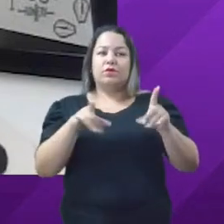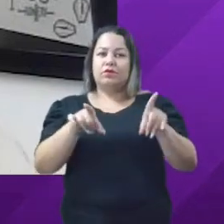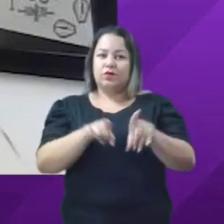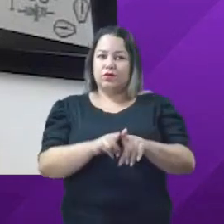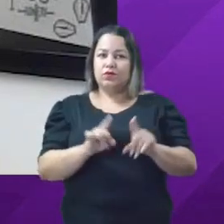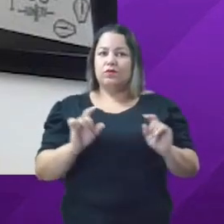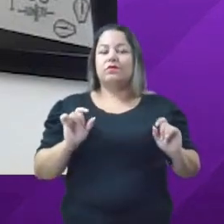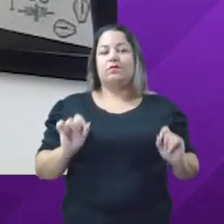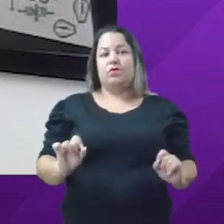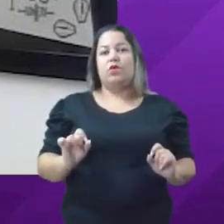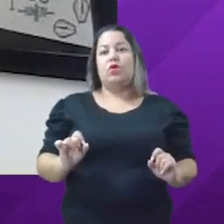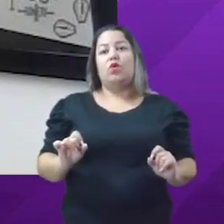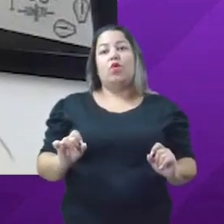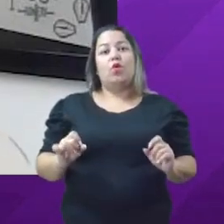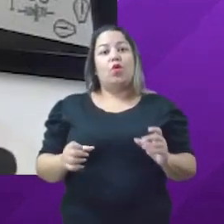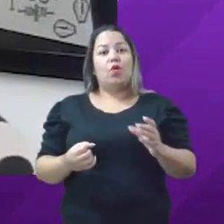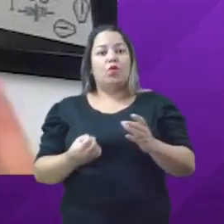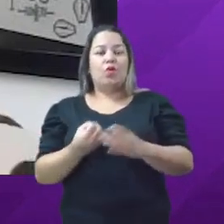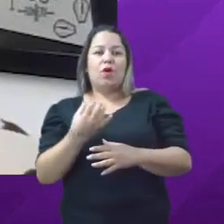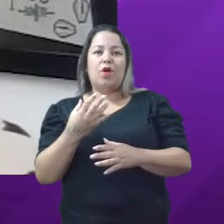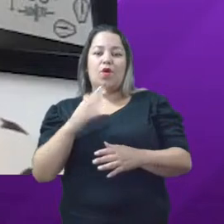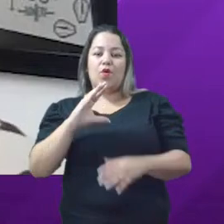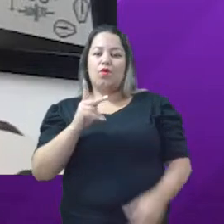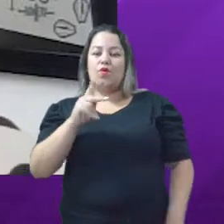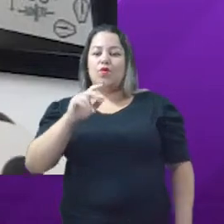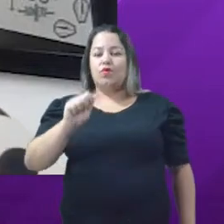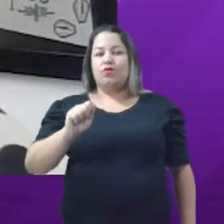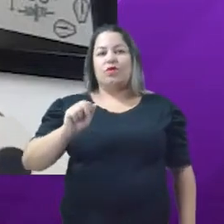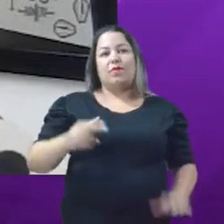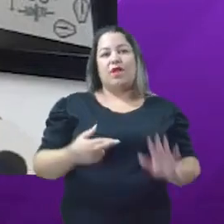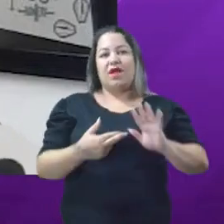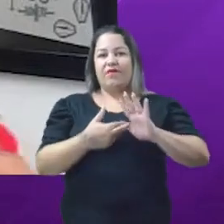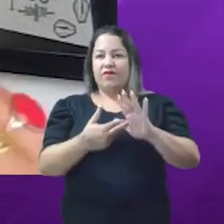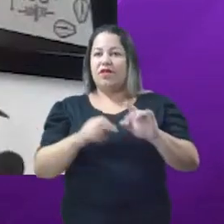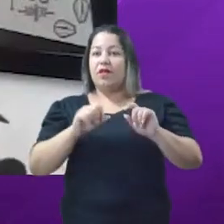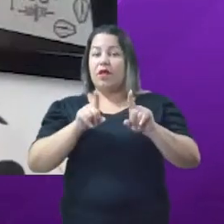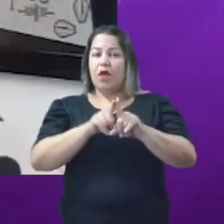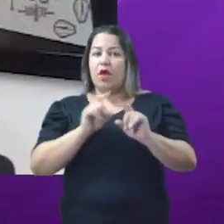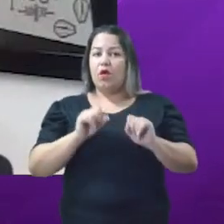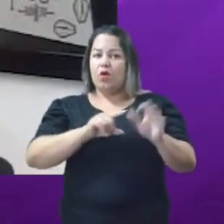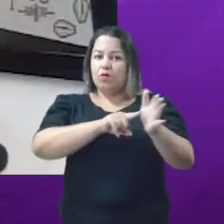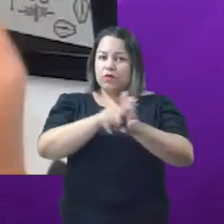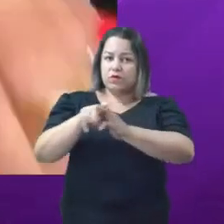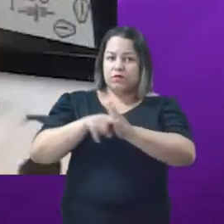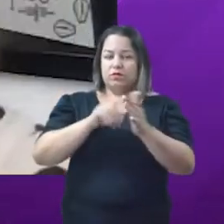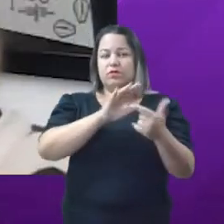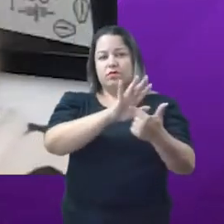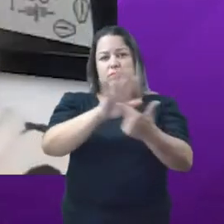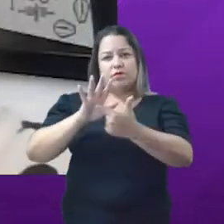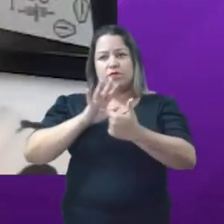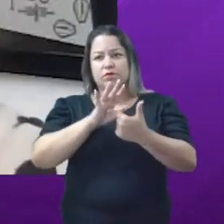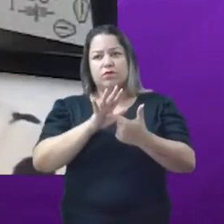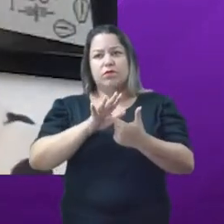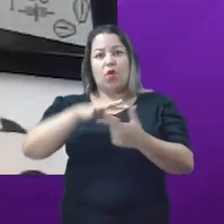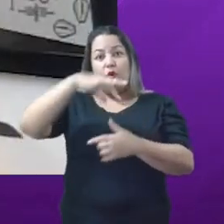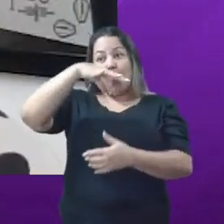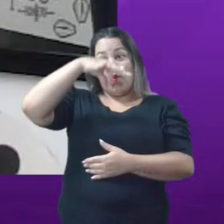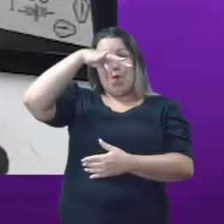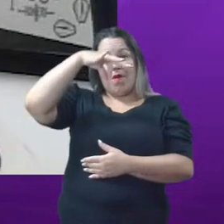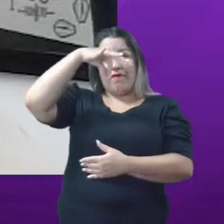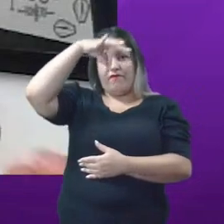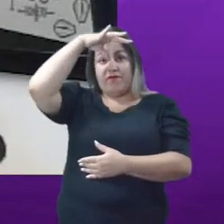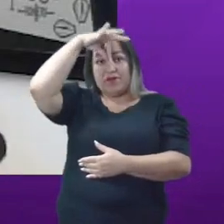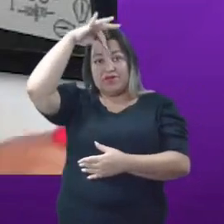isso. O chá revelação, né? Que muitas pessoas fazem. Quando o exame aponta, né, uma vagina no feto, já